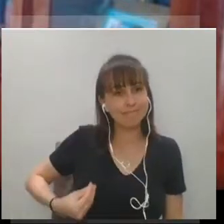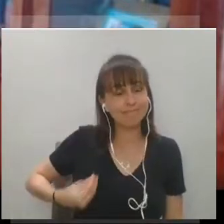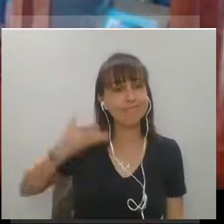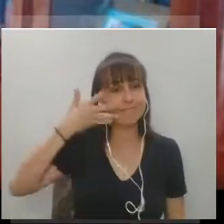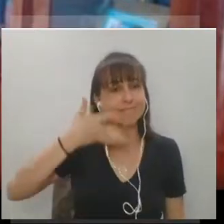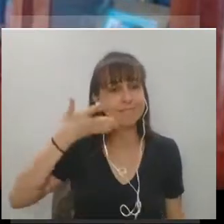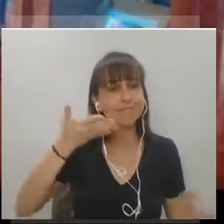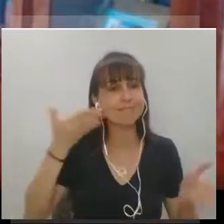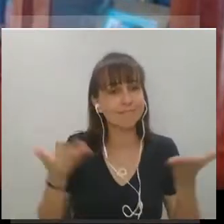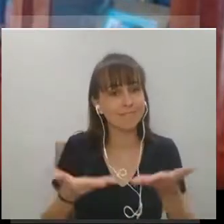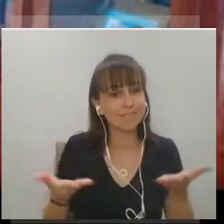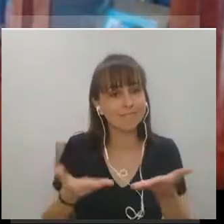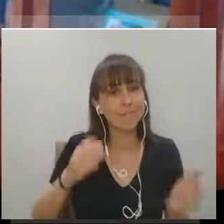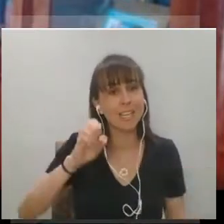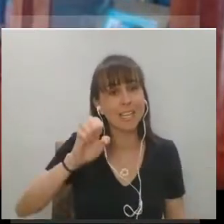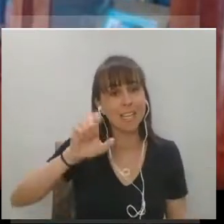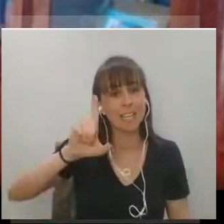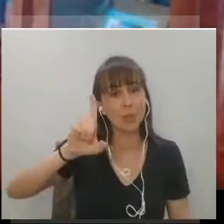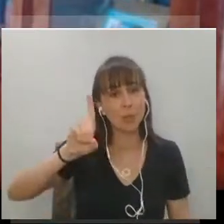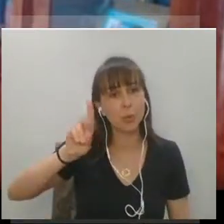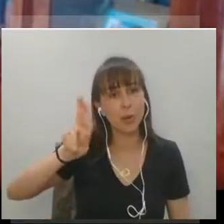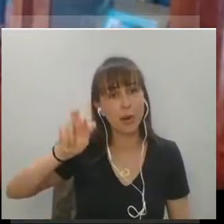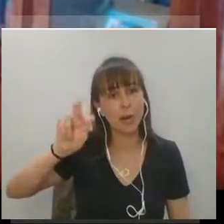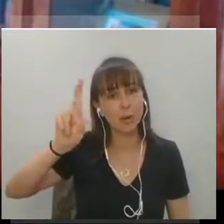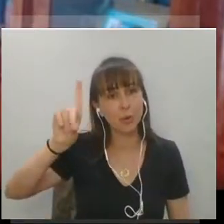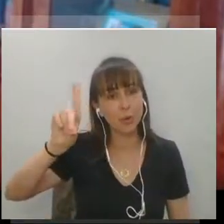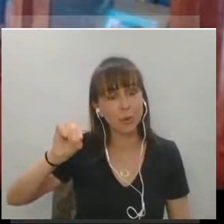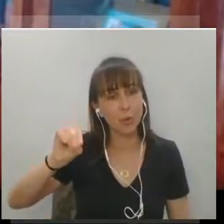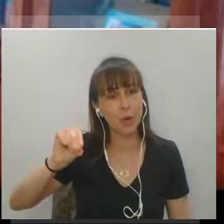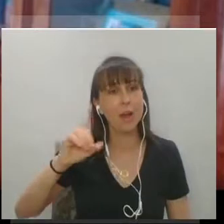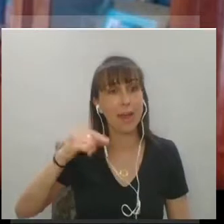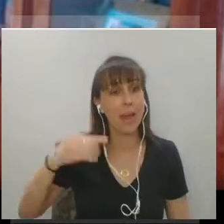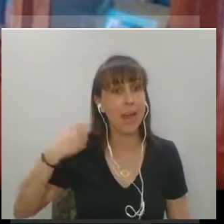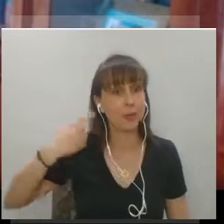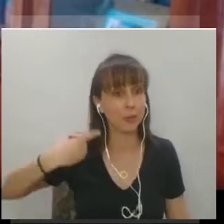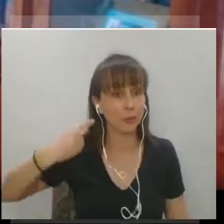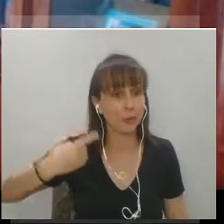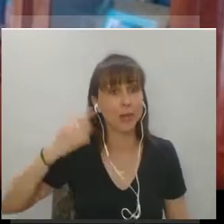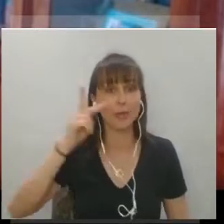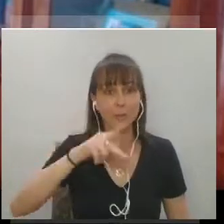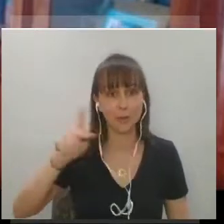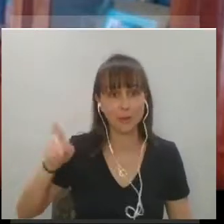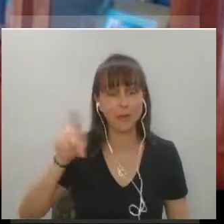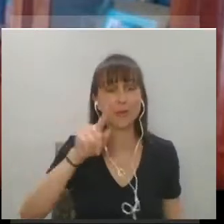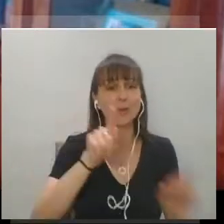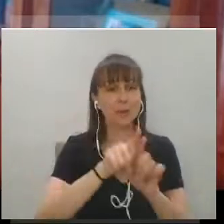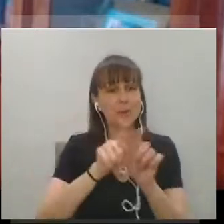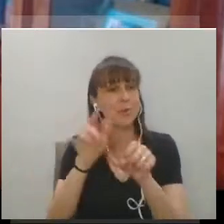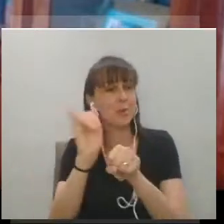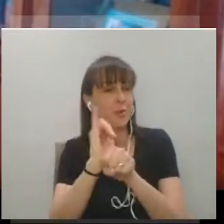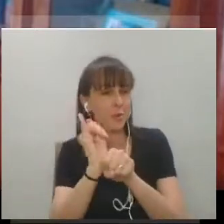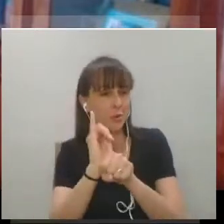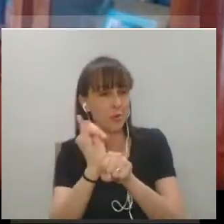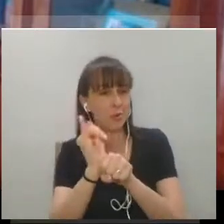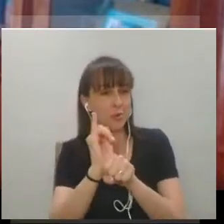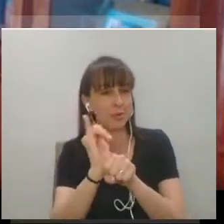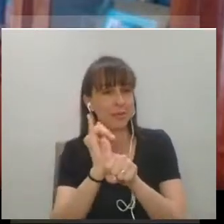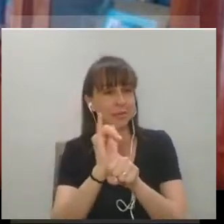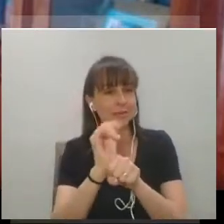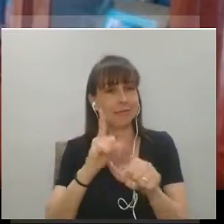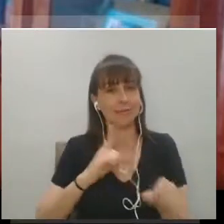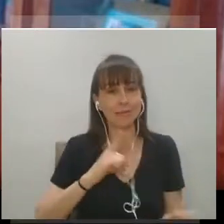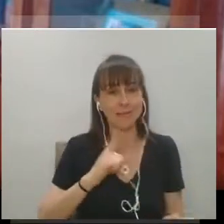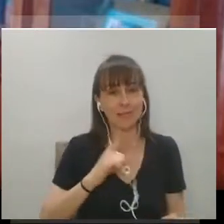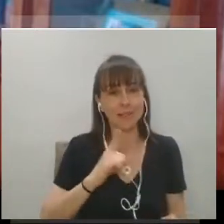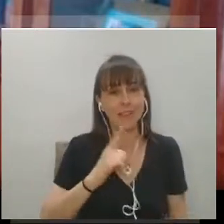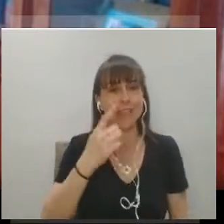O Eduardo Oliver é advogado, professor e youtuber no canal Três Vias Estudos Clássicos,